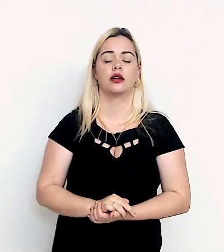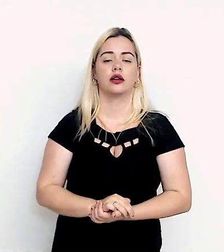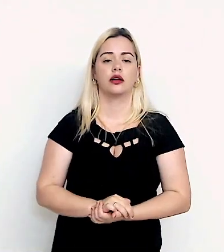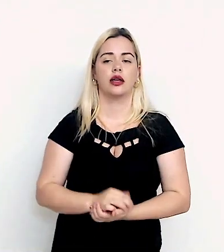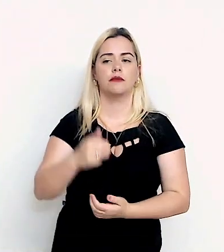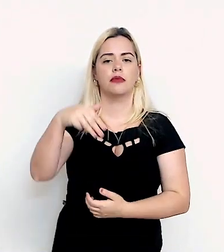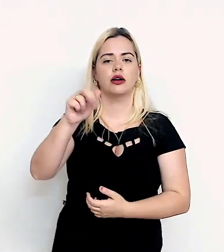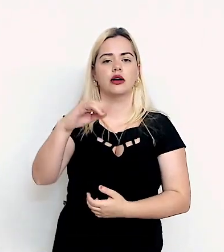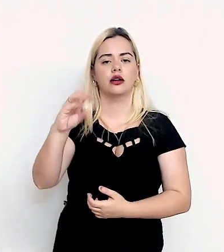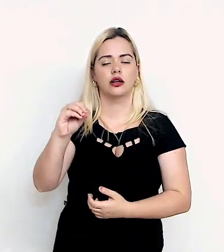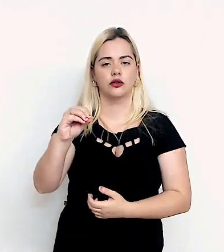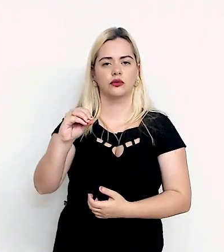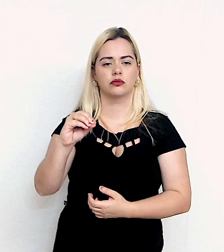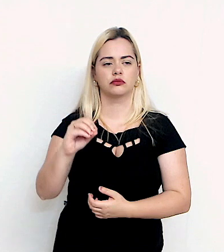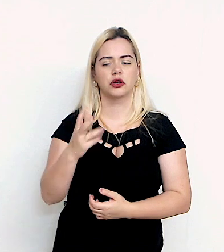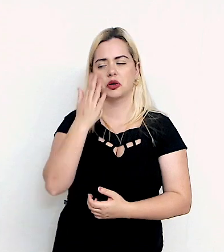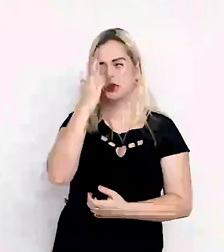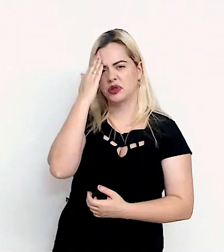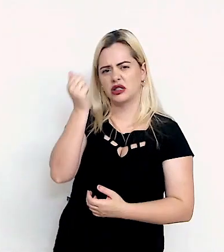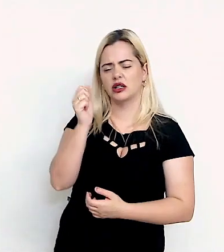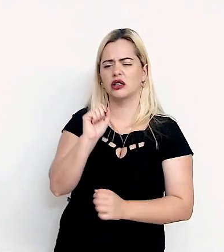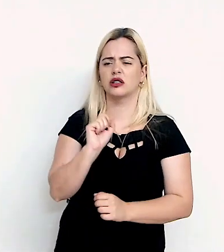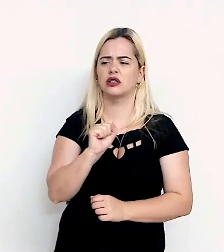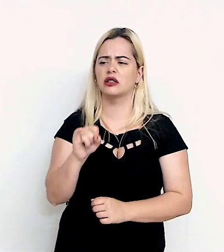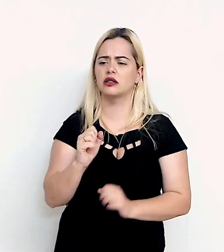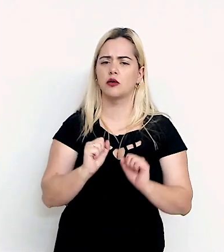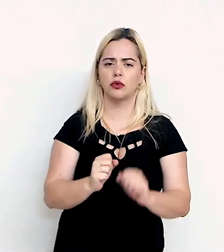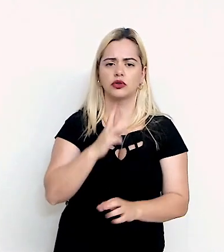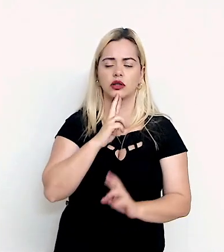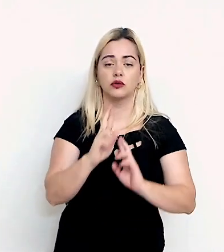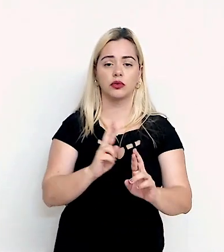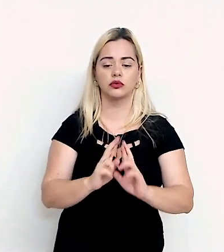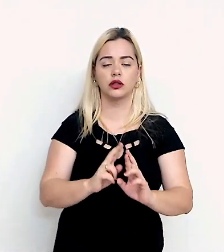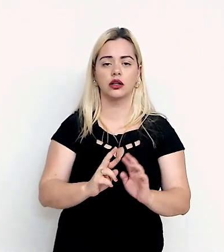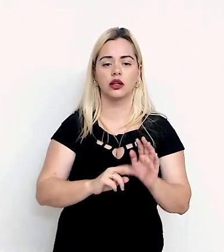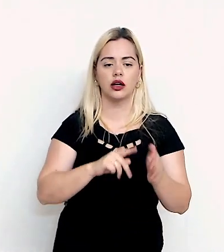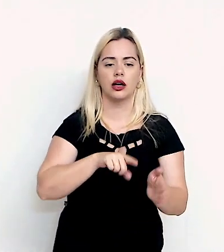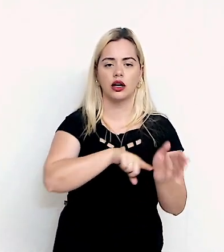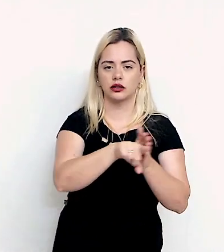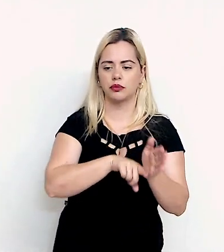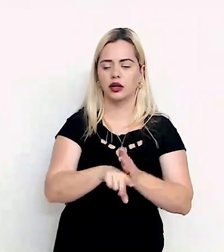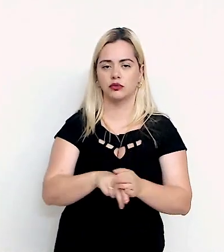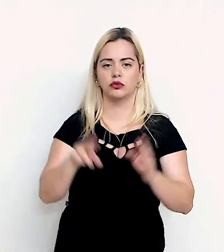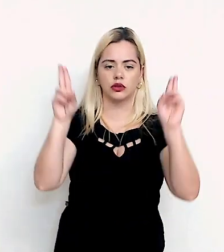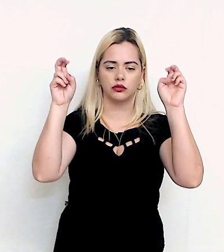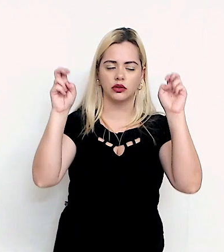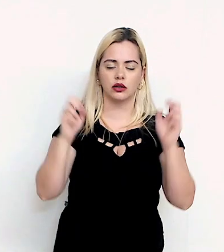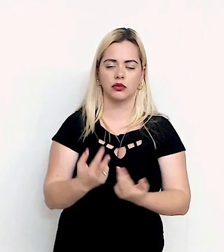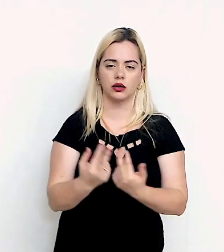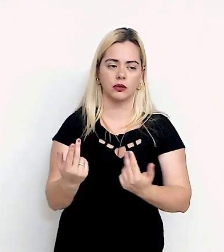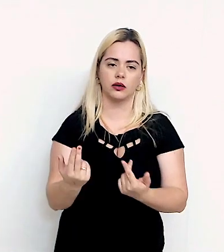Dominicana em maio não sei se poderia talvez responder ambas as perguntas que versam sobre o tema mesmo a